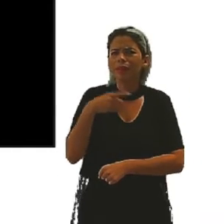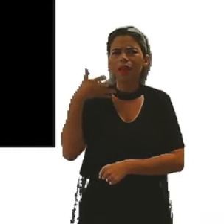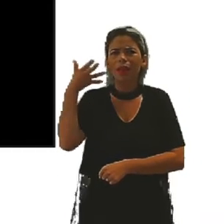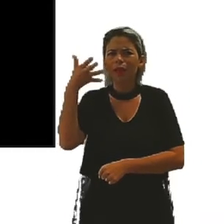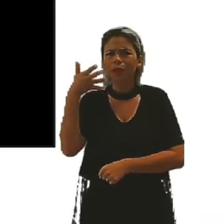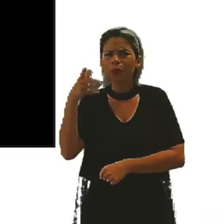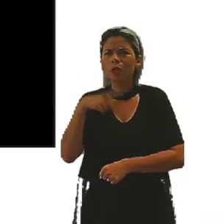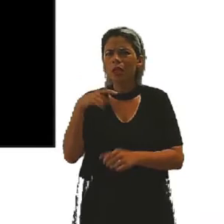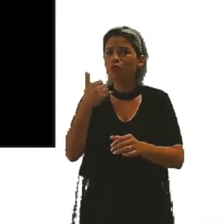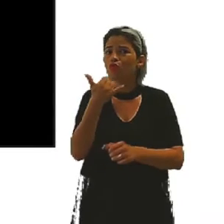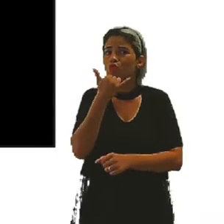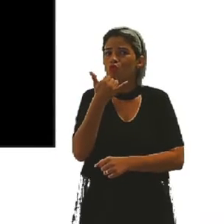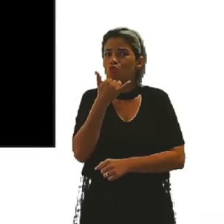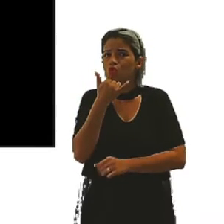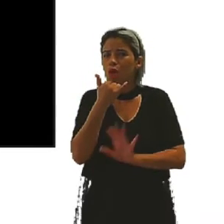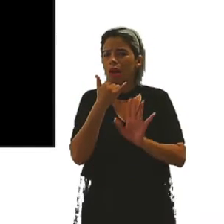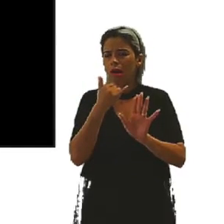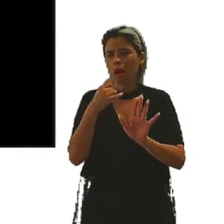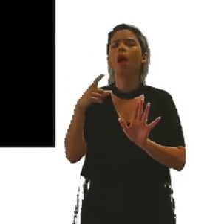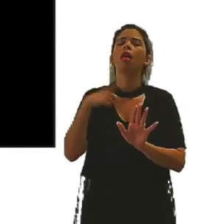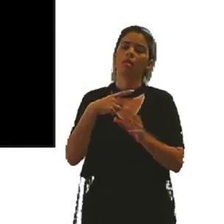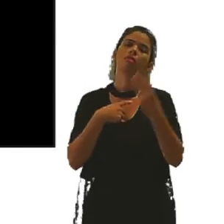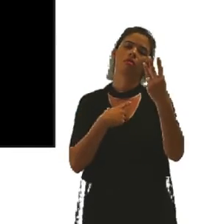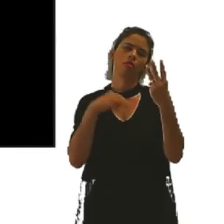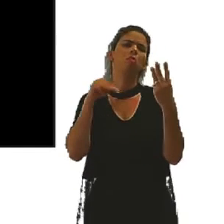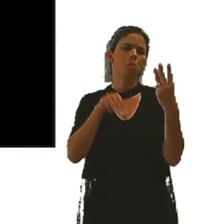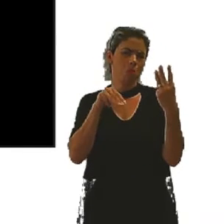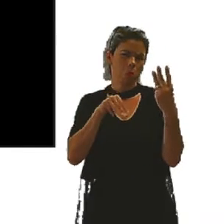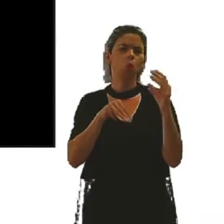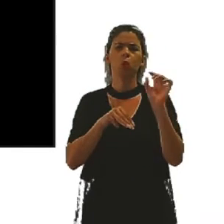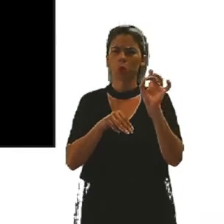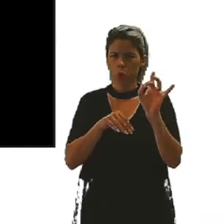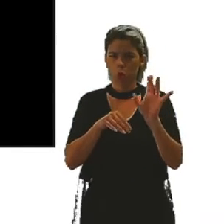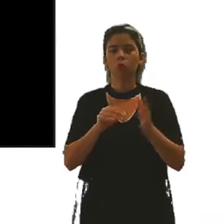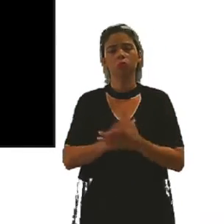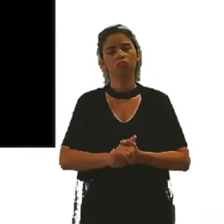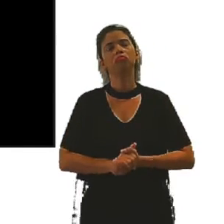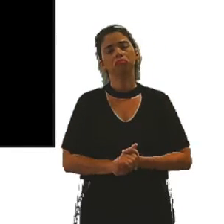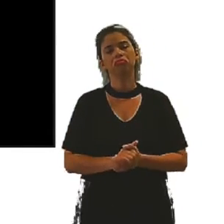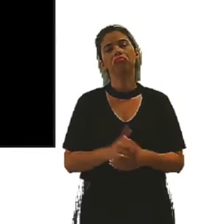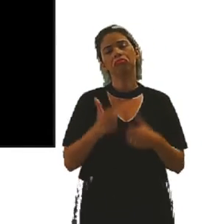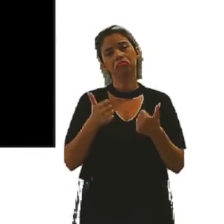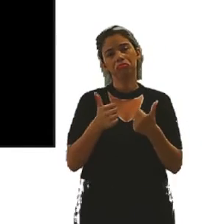Márcio. Mais 3 minutos, professora. Mais 3 minutos, perdão.